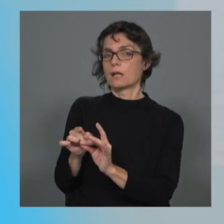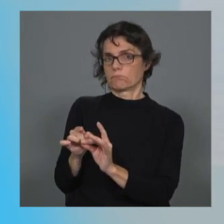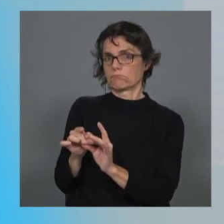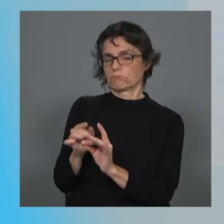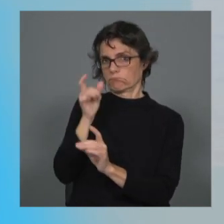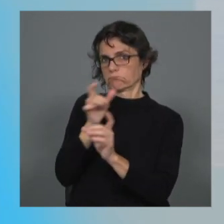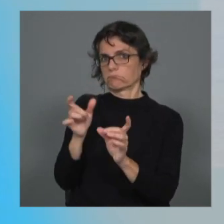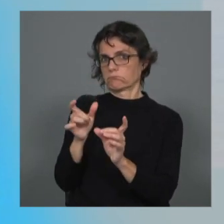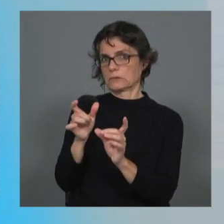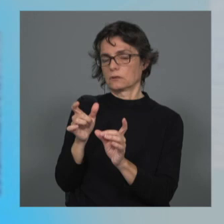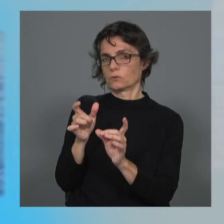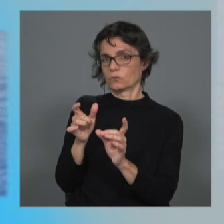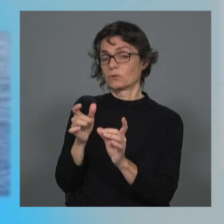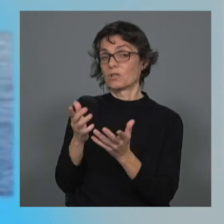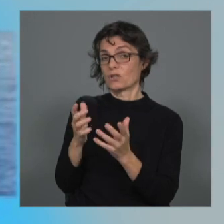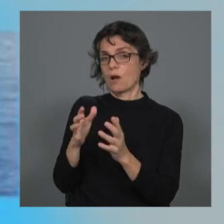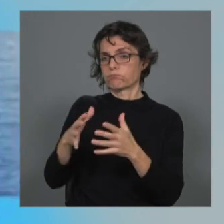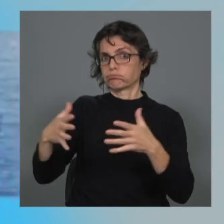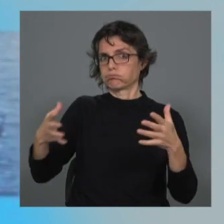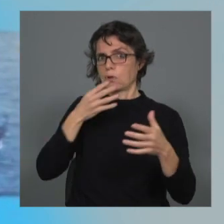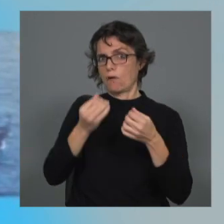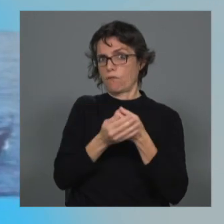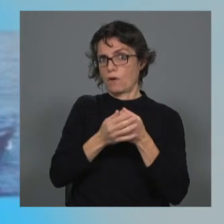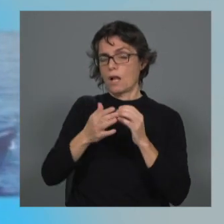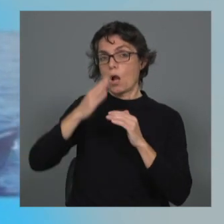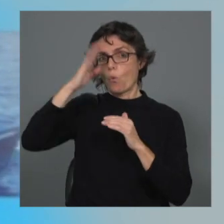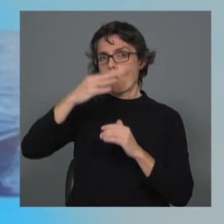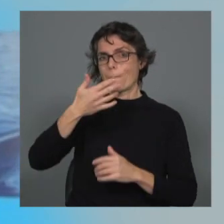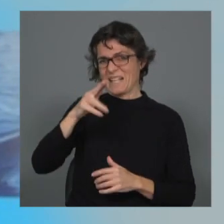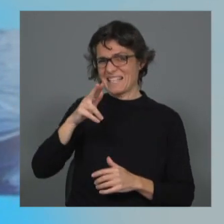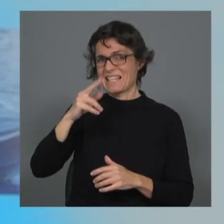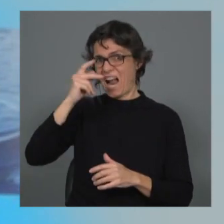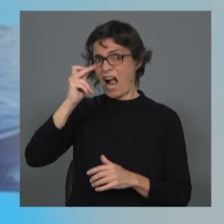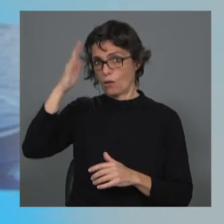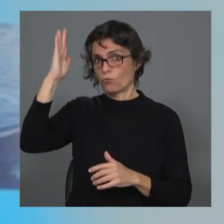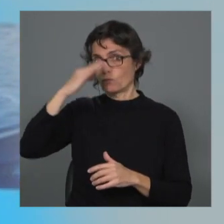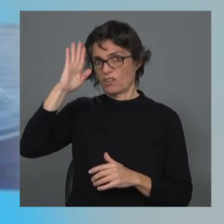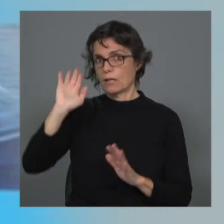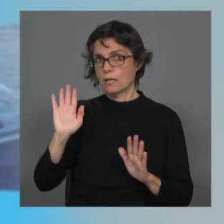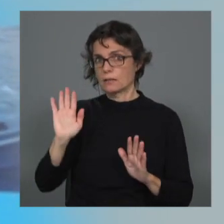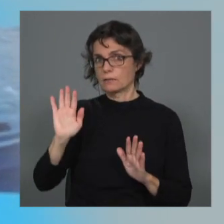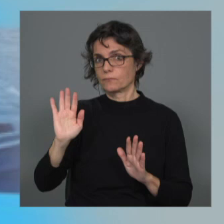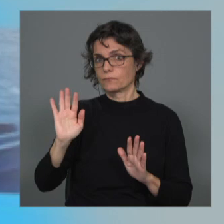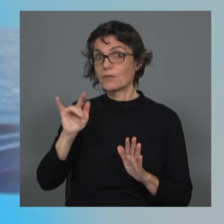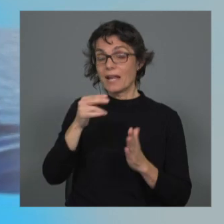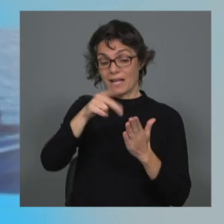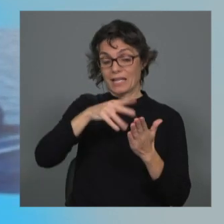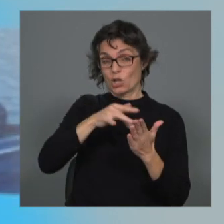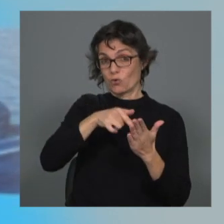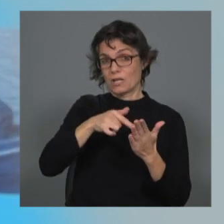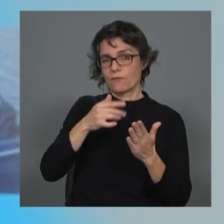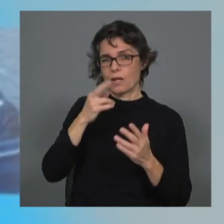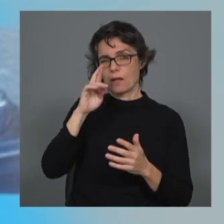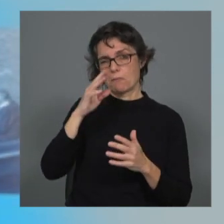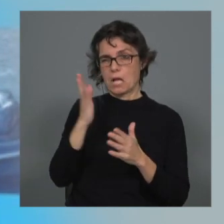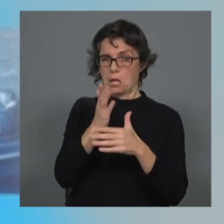com mais de 100 anos de idade. O professor Sobrinho de Simões costuma salientar que nós em breve vamos ter a esperança média de vida